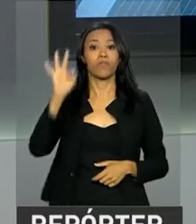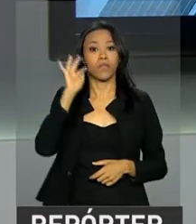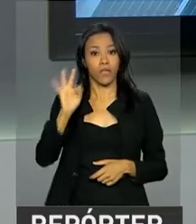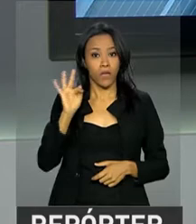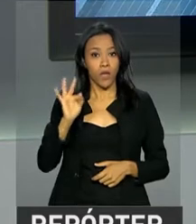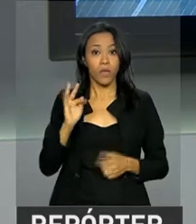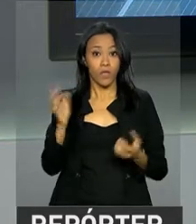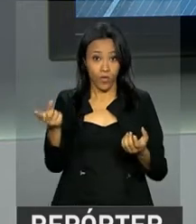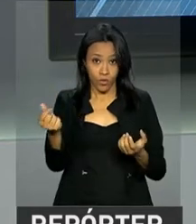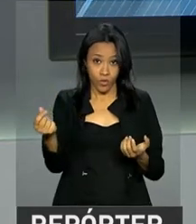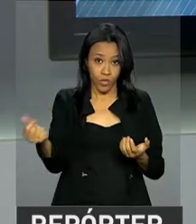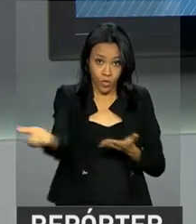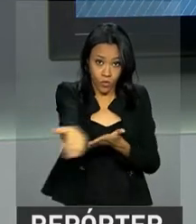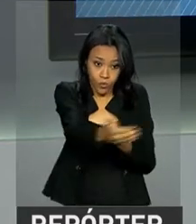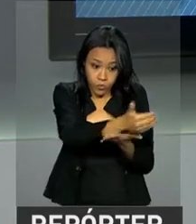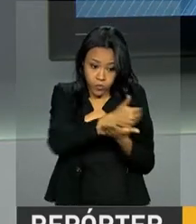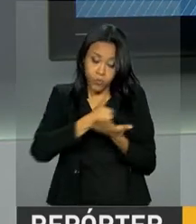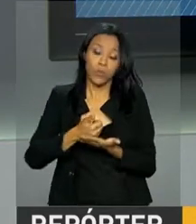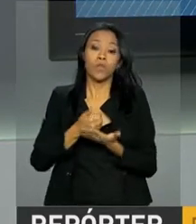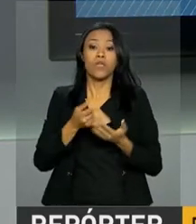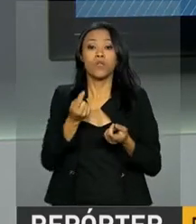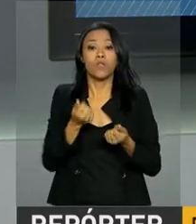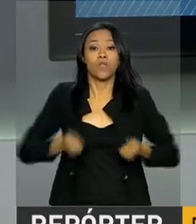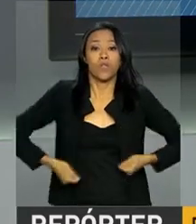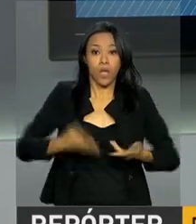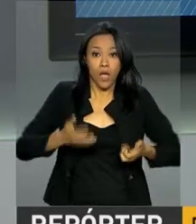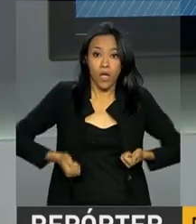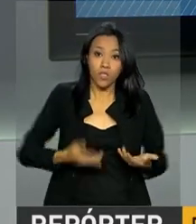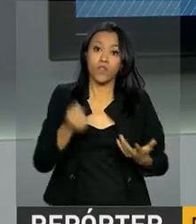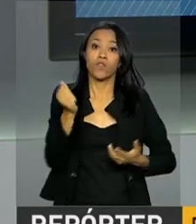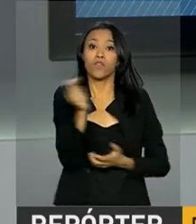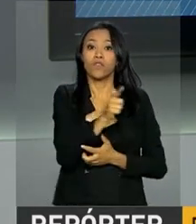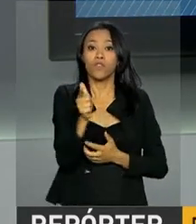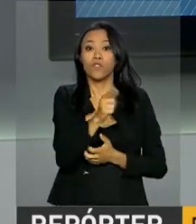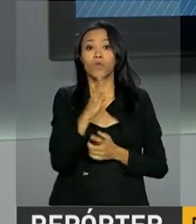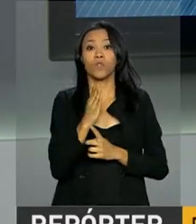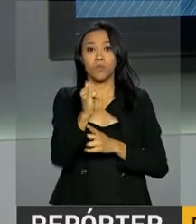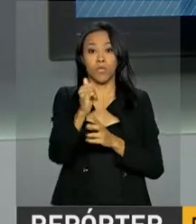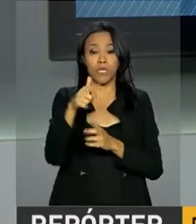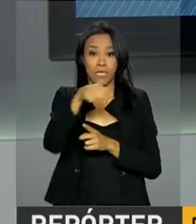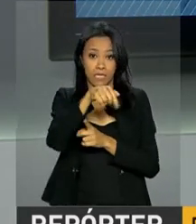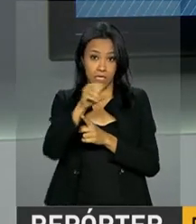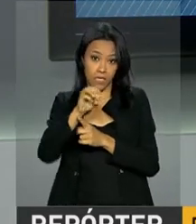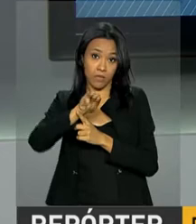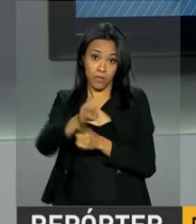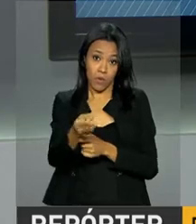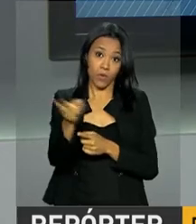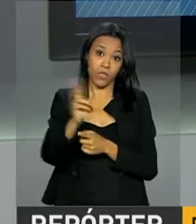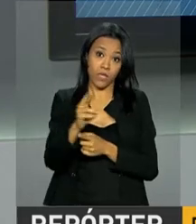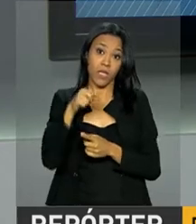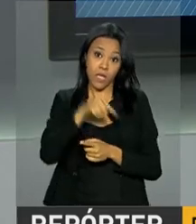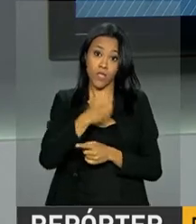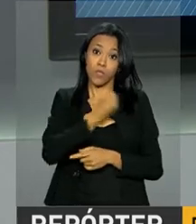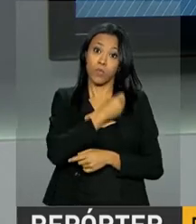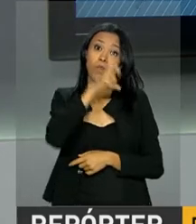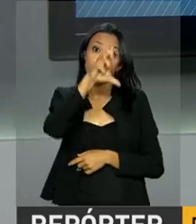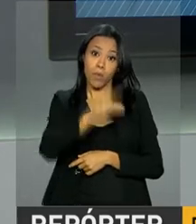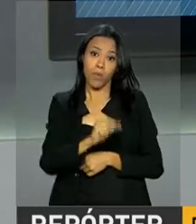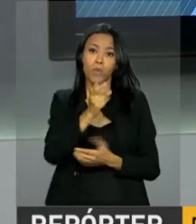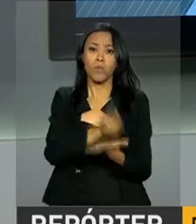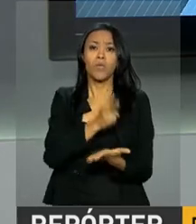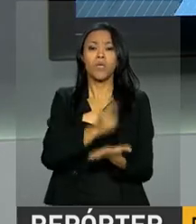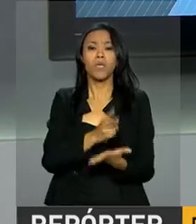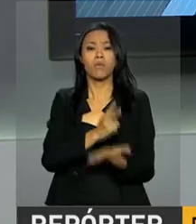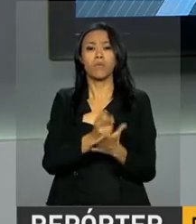o que é arrecadado e o que se gasta, foi de 22 bilhões e 700 milhões de reais. Esse número é menor do que o do mesmo período